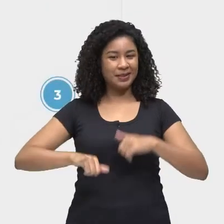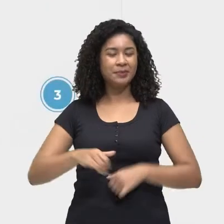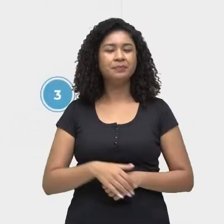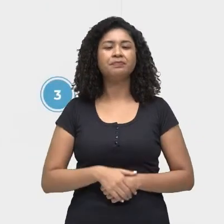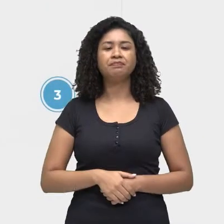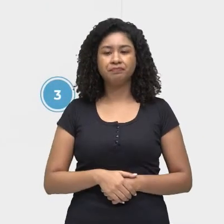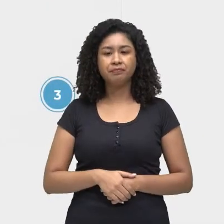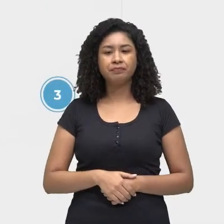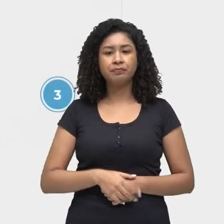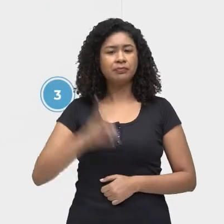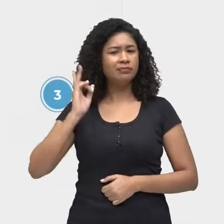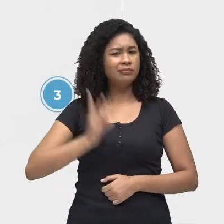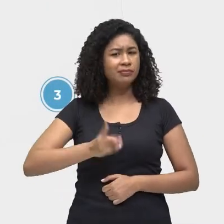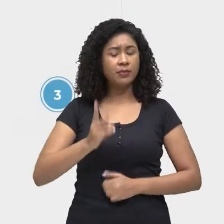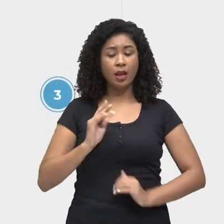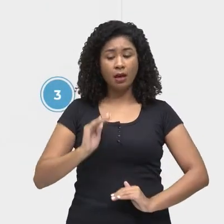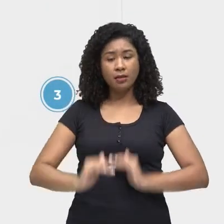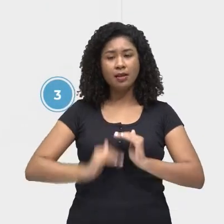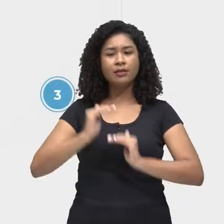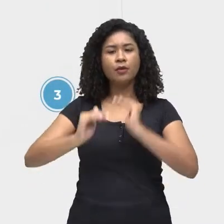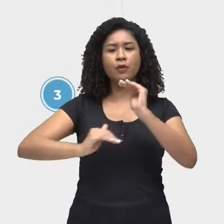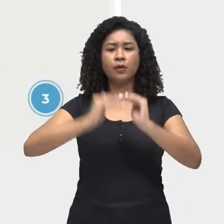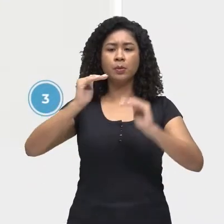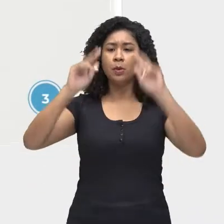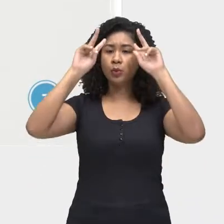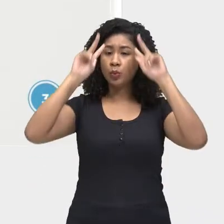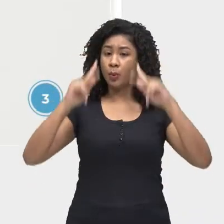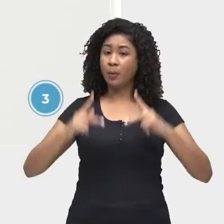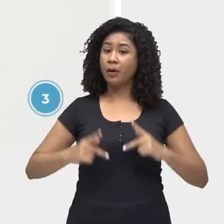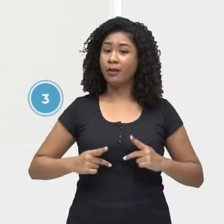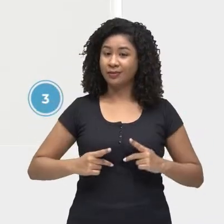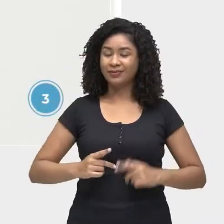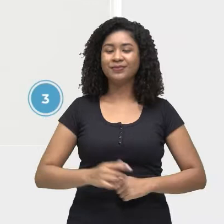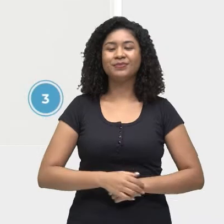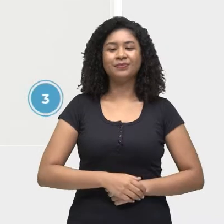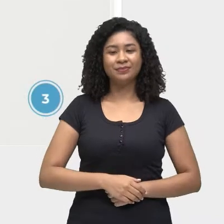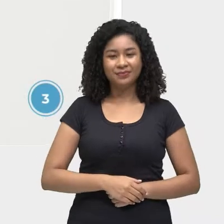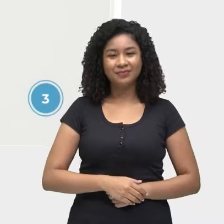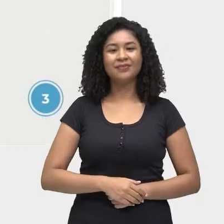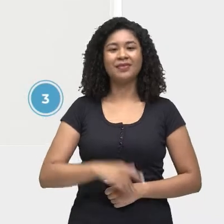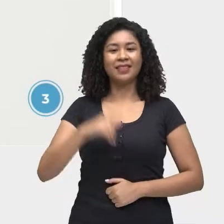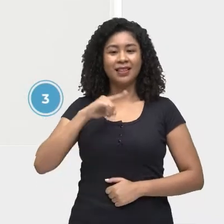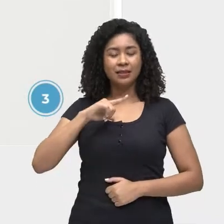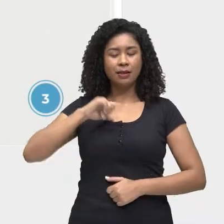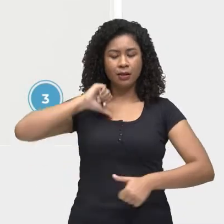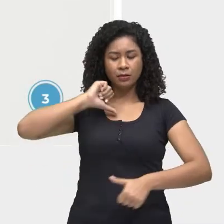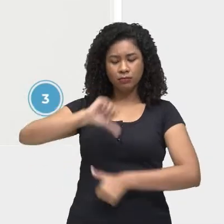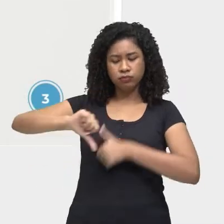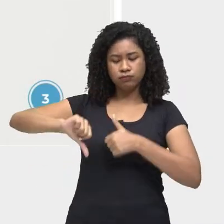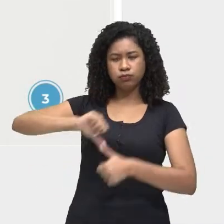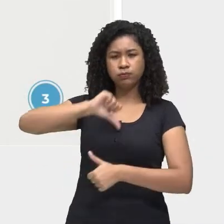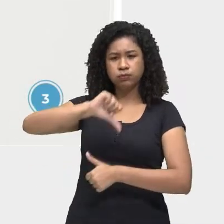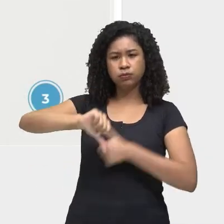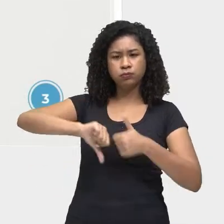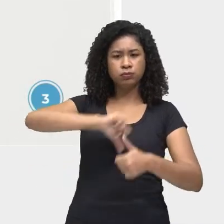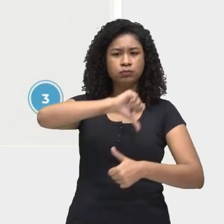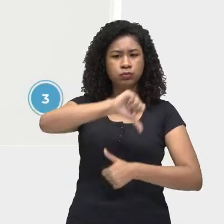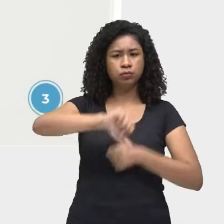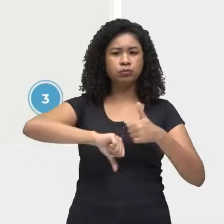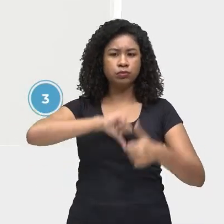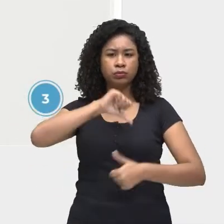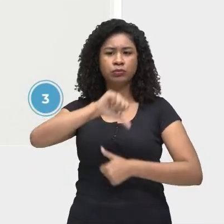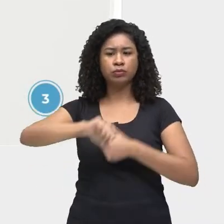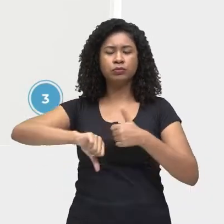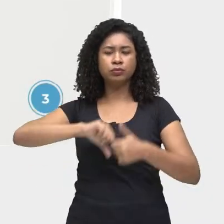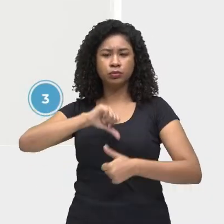ligada ao desenvolvimento do homem, né? Já que abrange todas as transformações da matéria